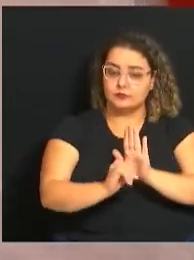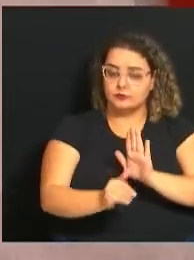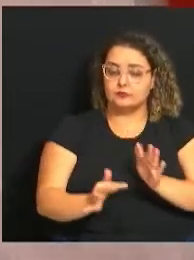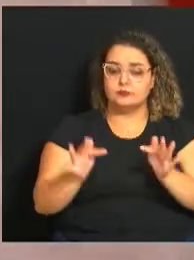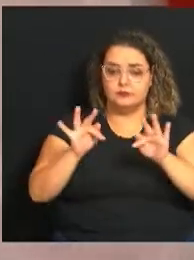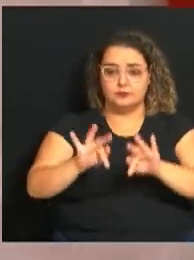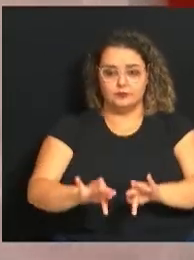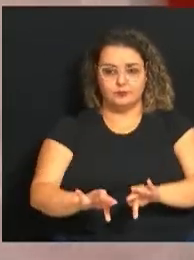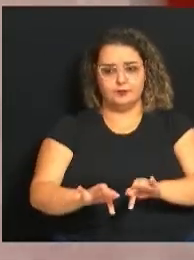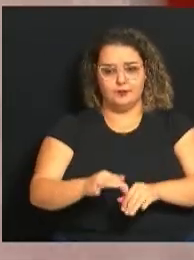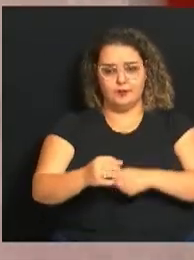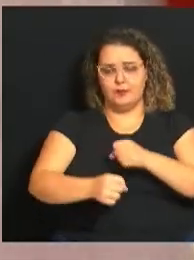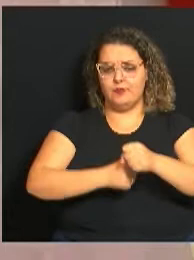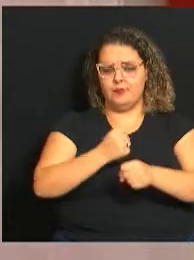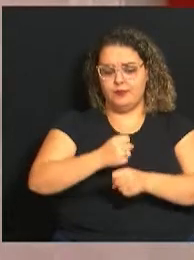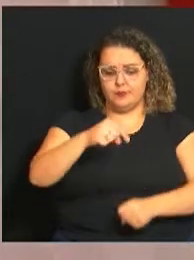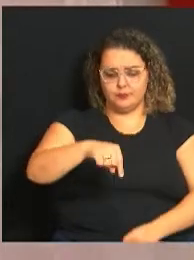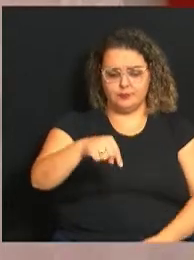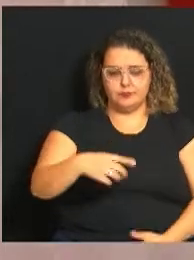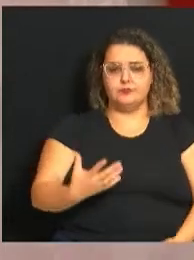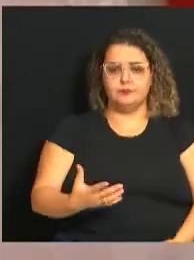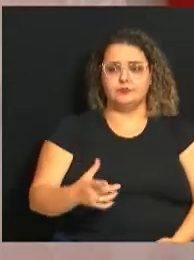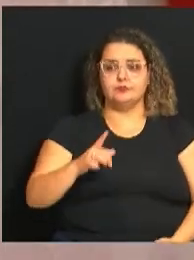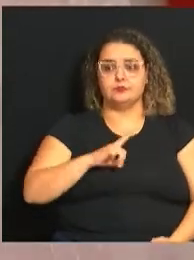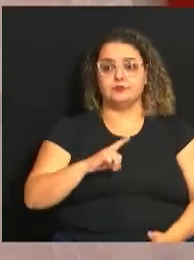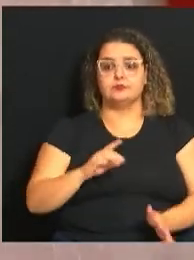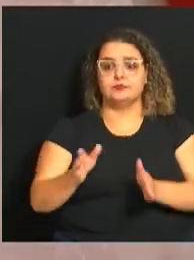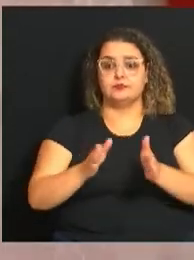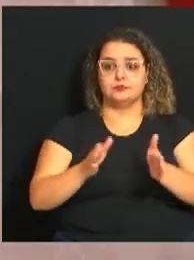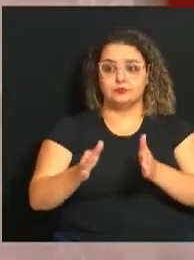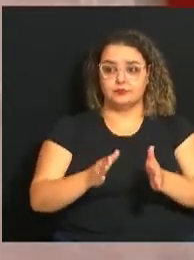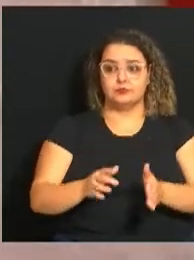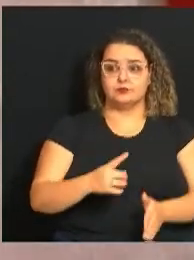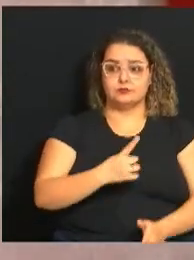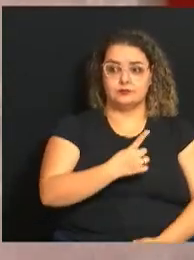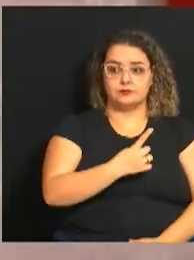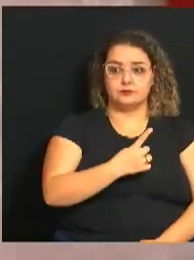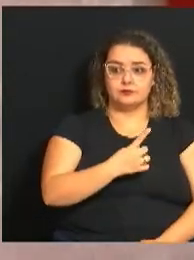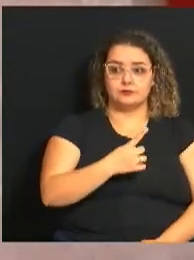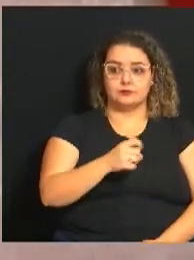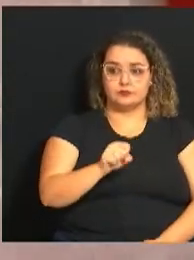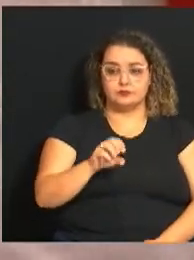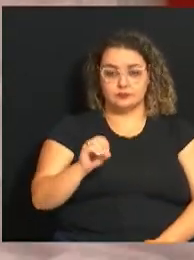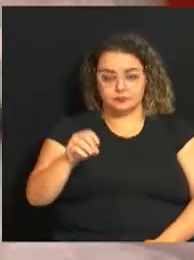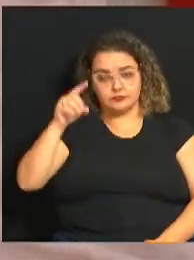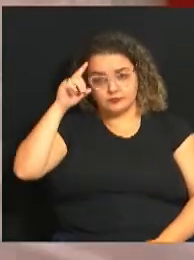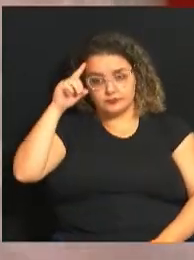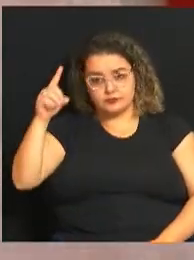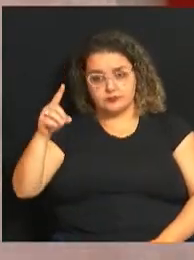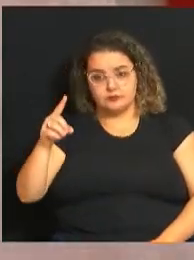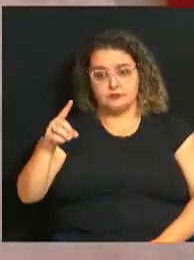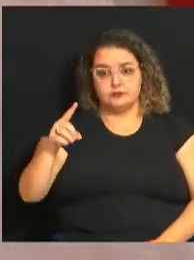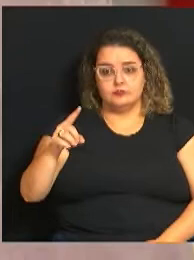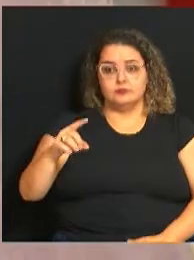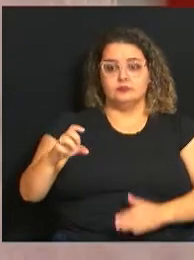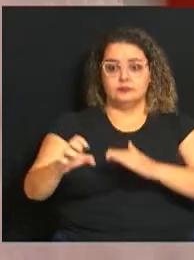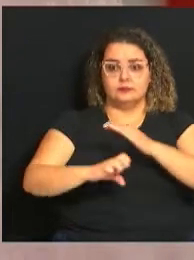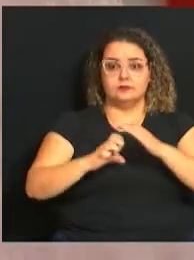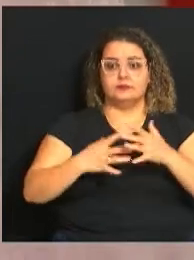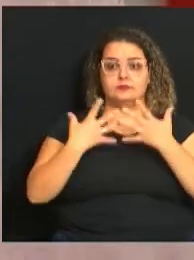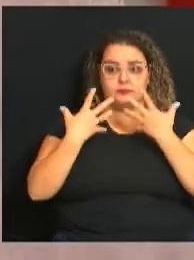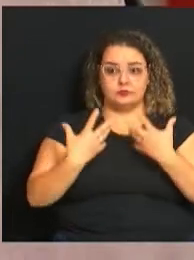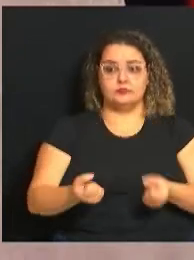do ano, agora, aí depois tem mais um prazo que é de 180 dias, que é para quem